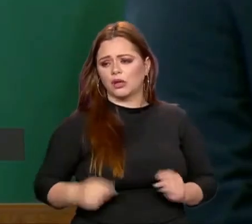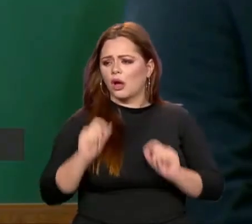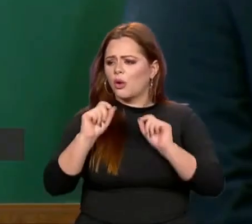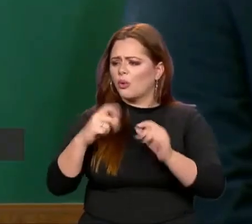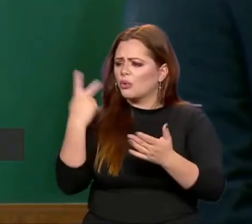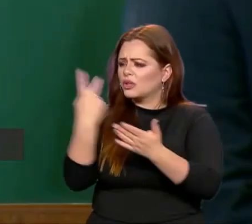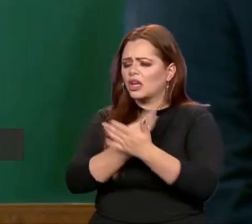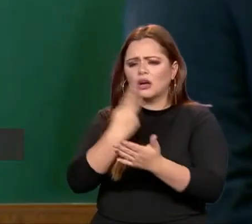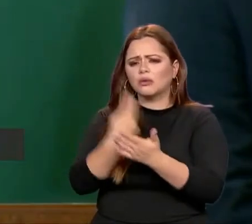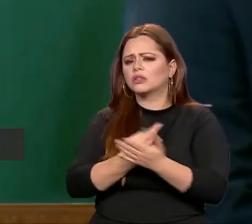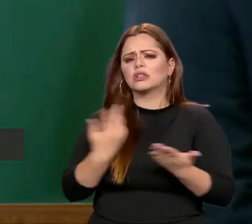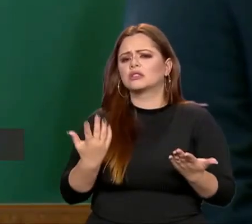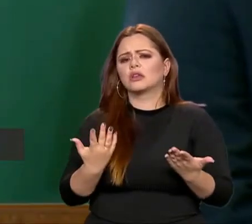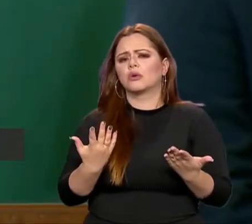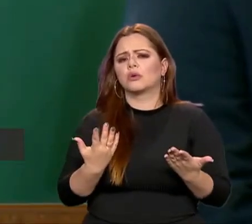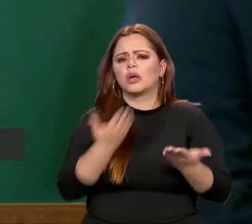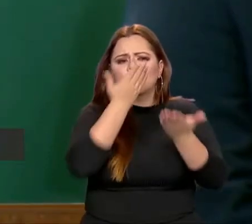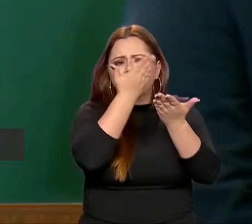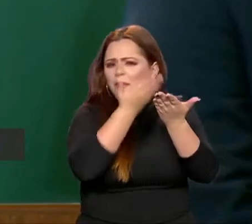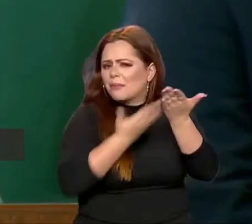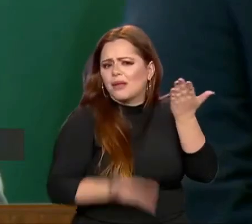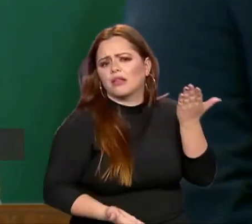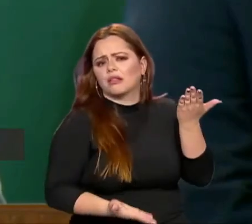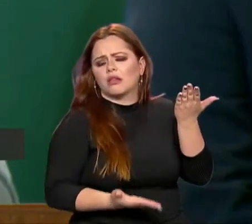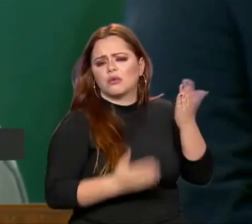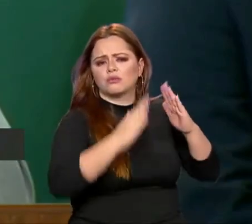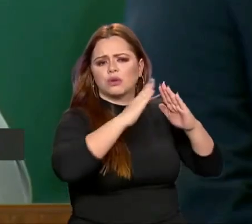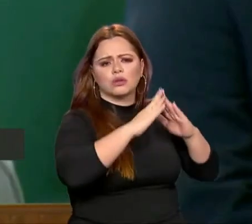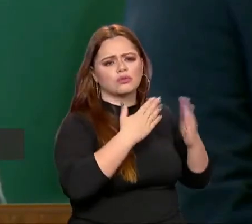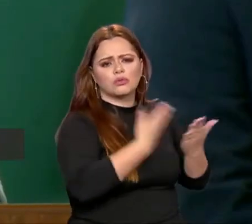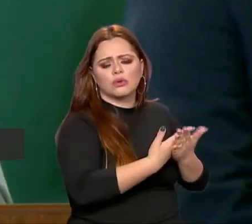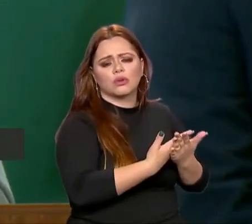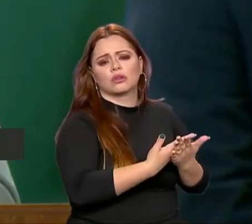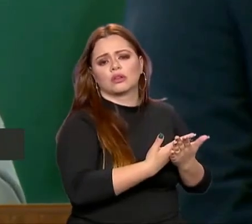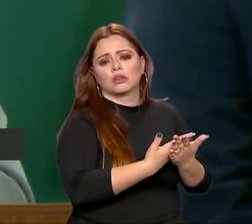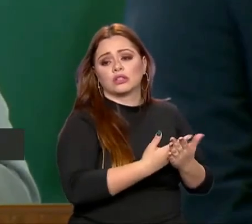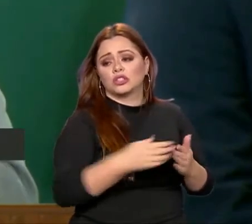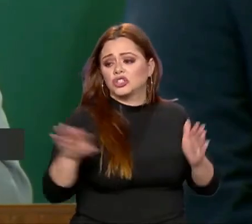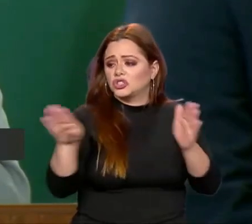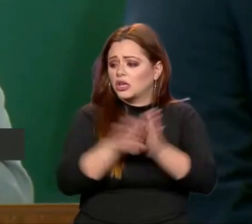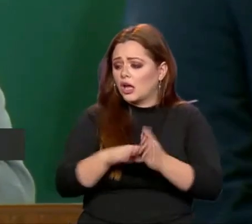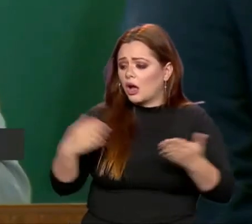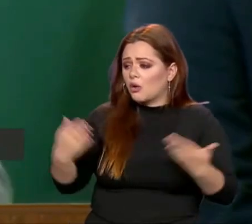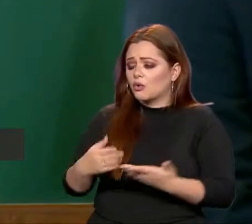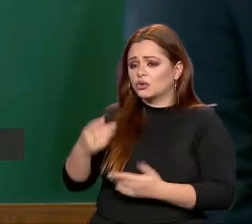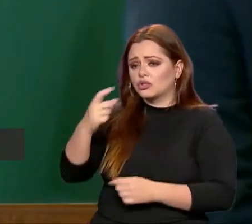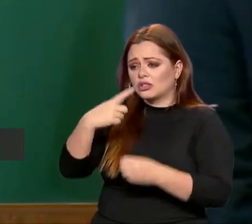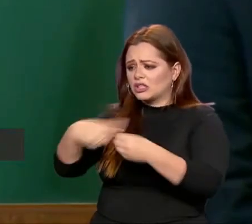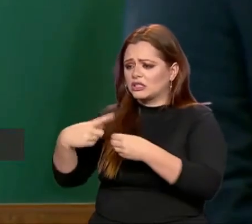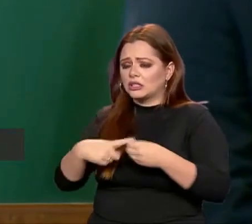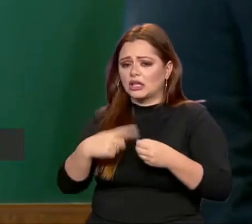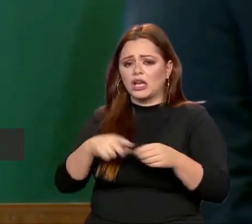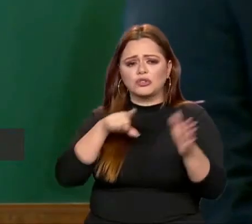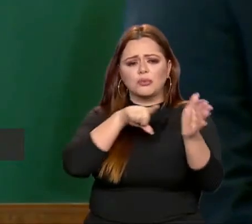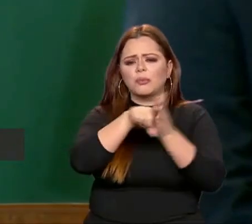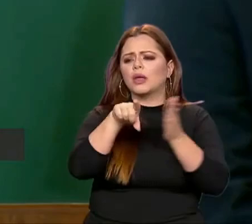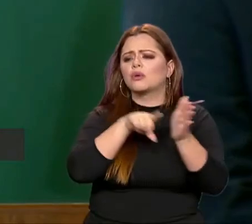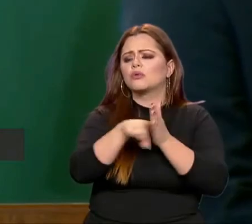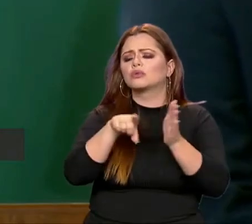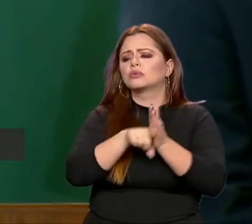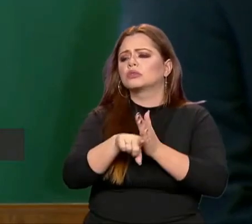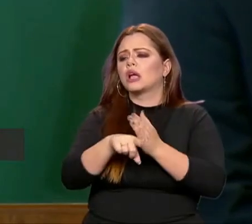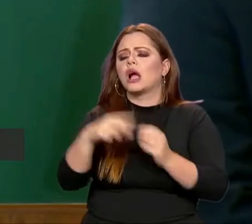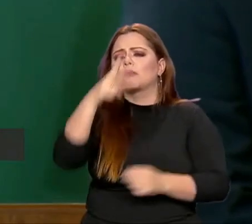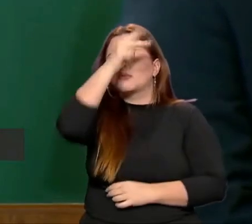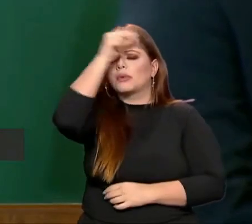a escola pública decaiu tanto que hoje Se você chegar numa cidade e perguntar para o prefeito a tua educação é